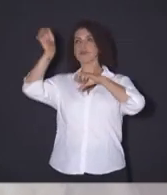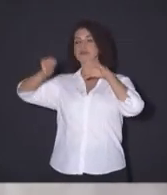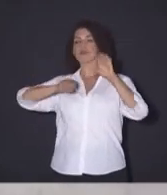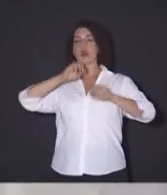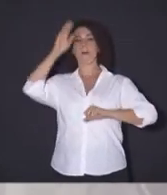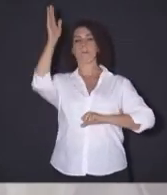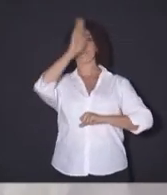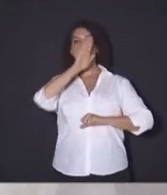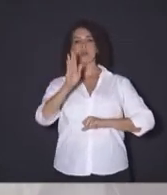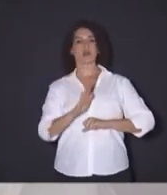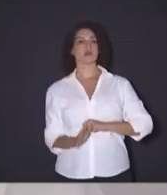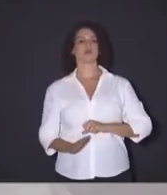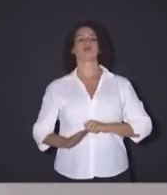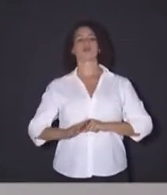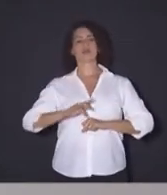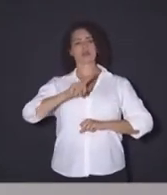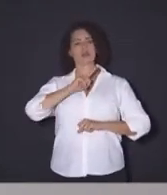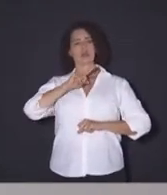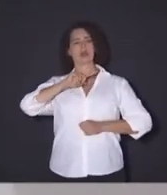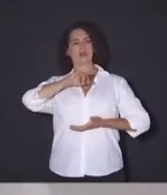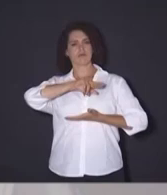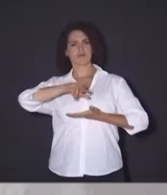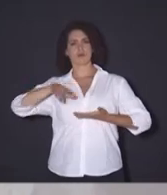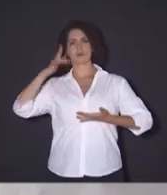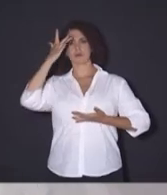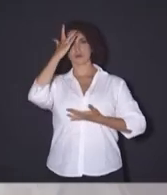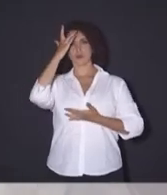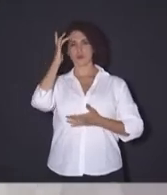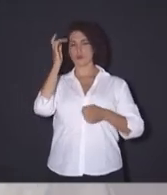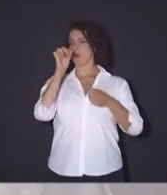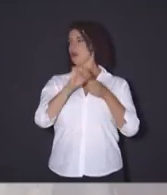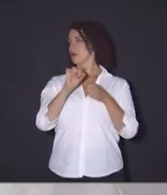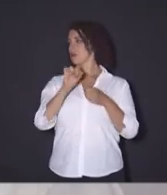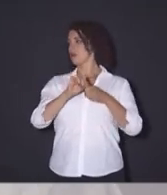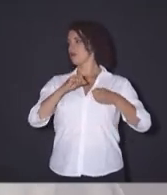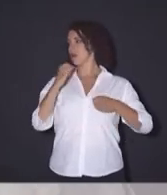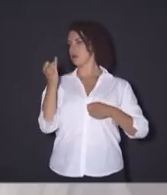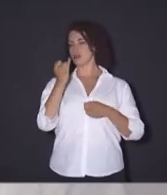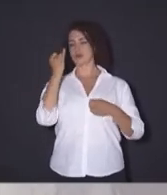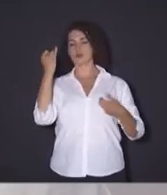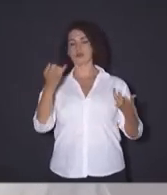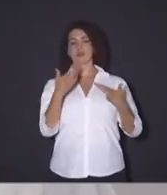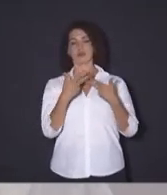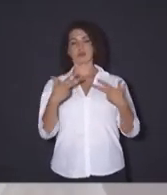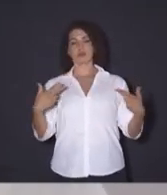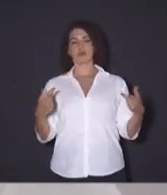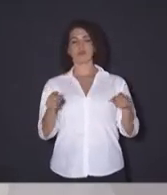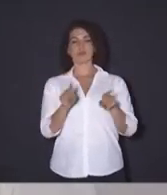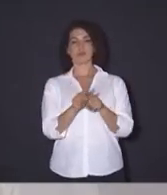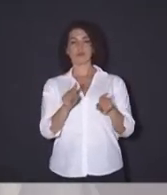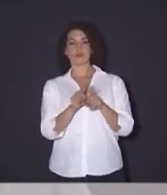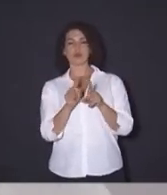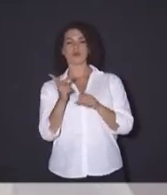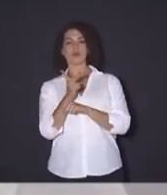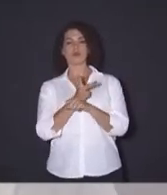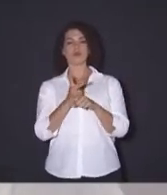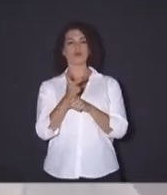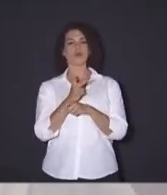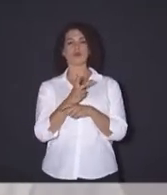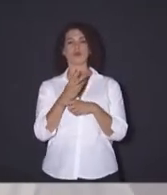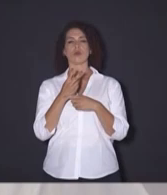sul do brasil tem muita gente produzindo coisas de referência coisas inclusive que vão buscar mecanismos de